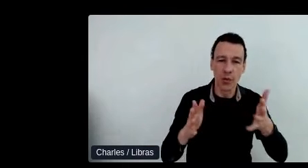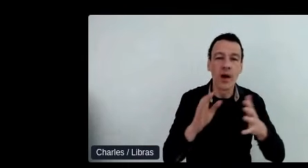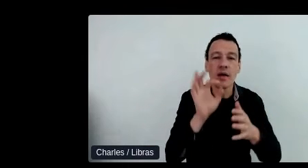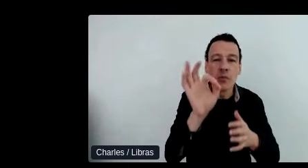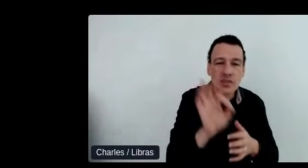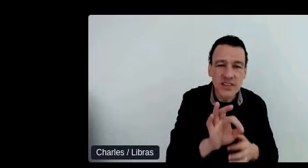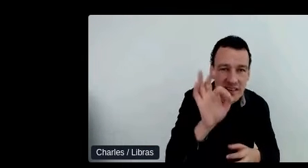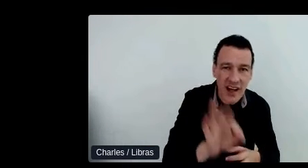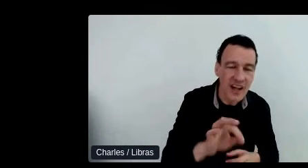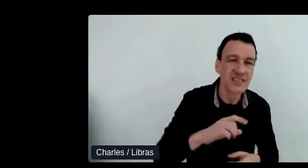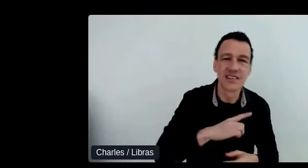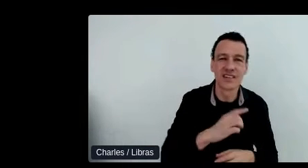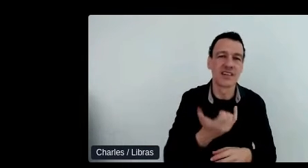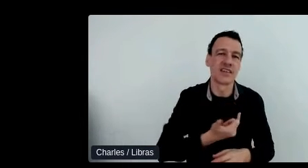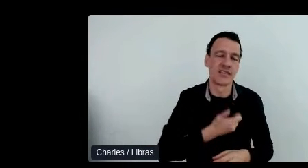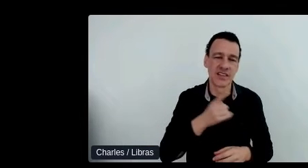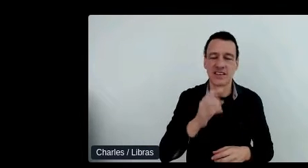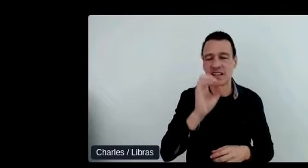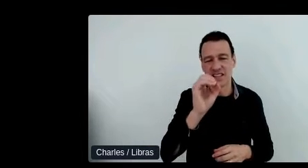0,90%.